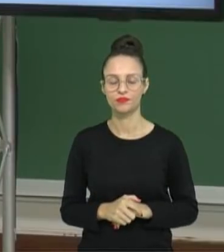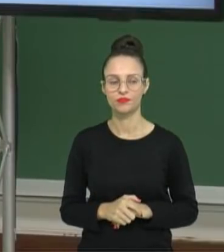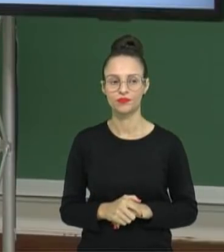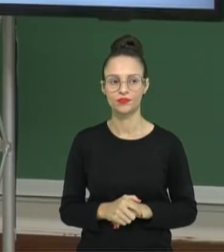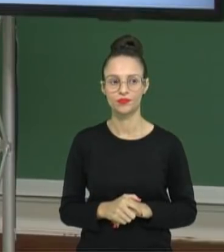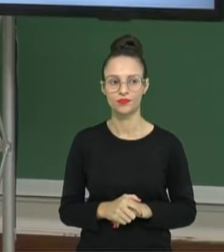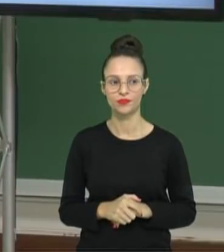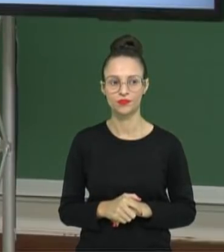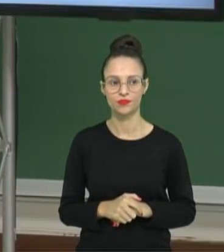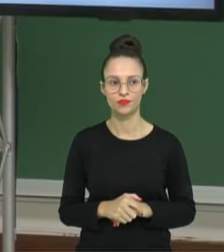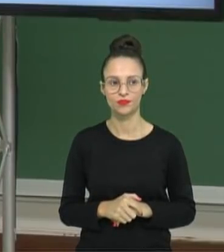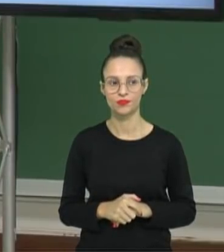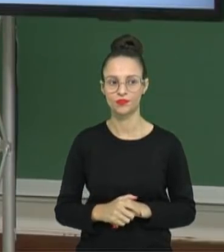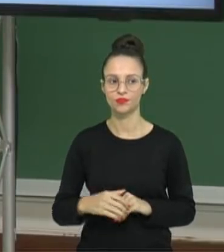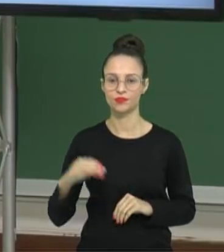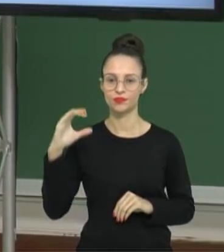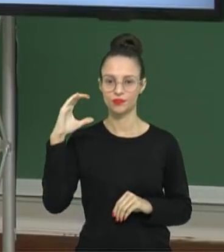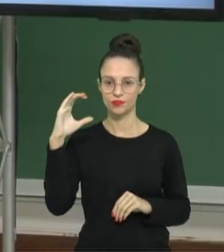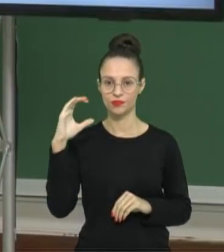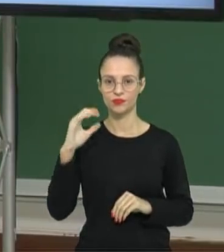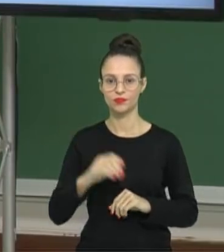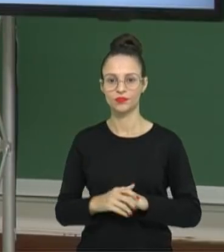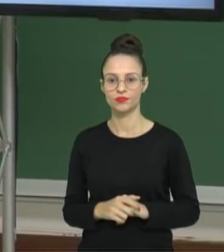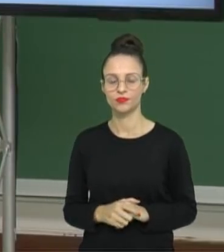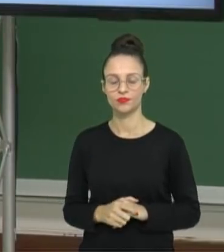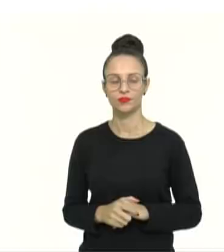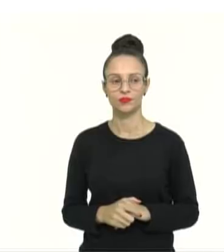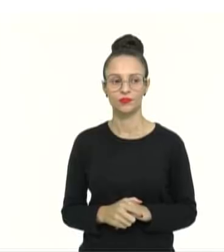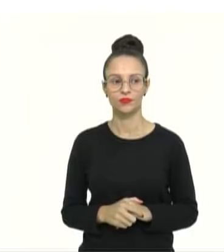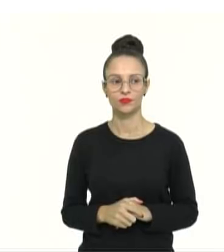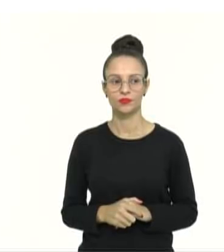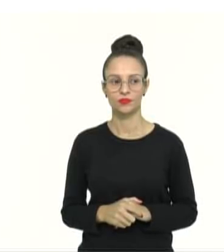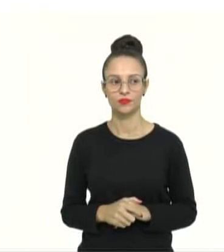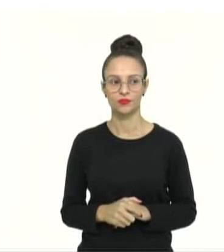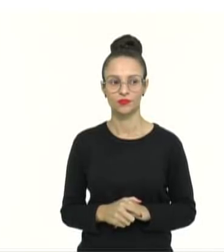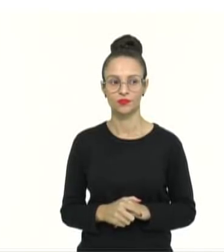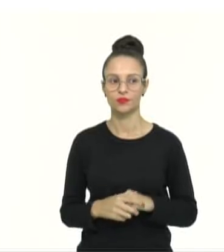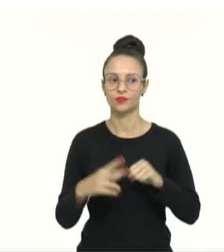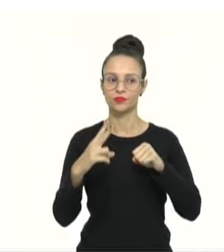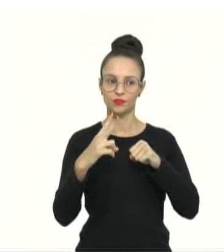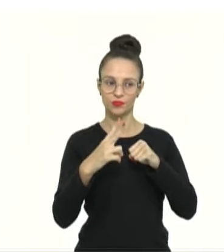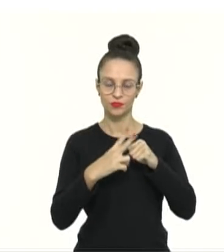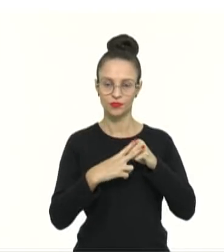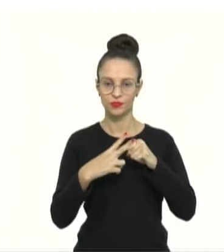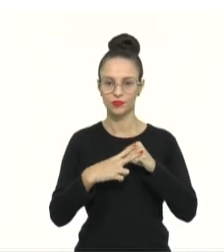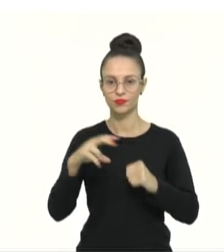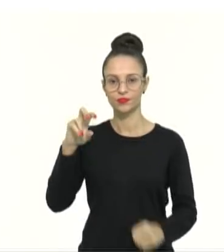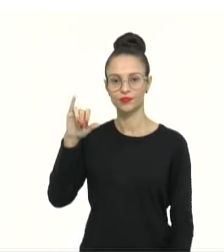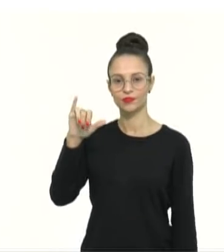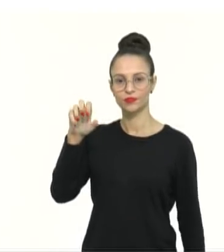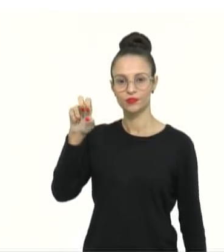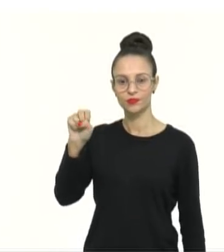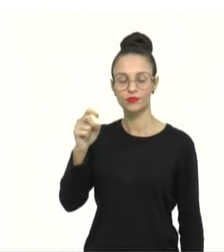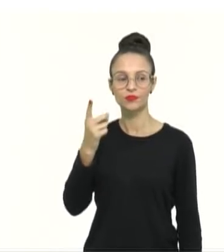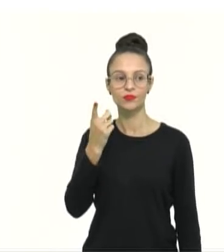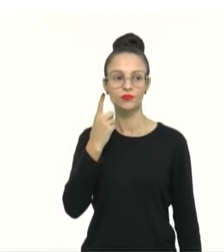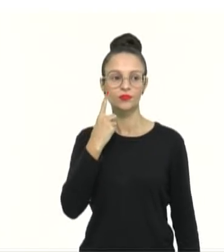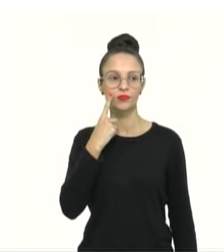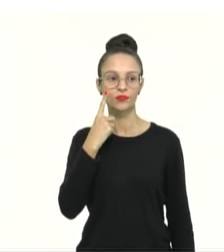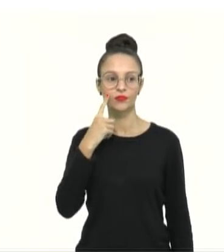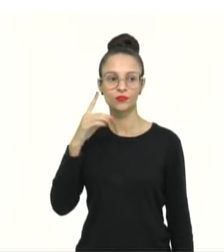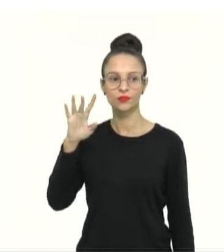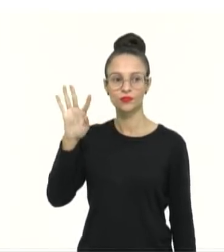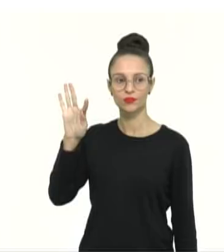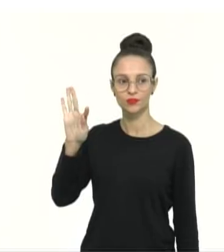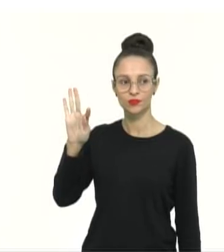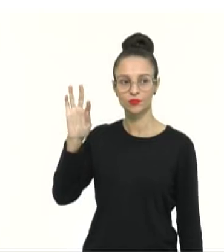studying. E a letra C, the man, verbo is. Olha aqui o take.